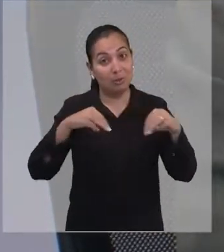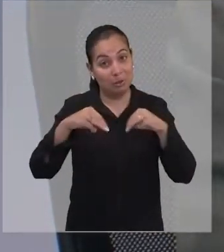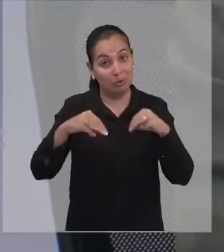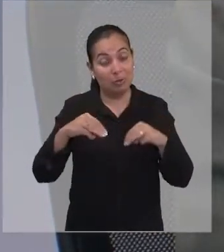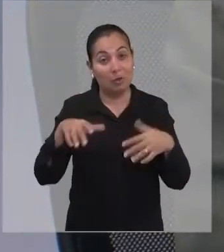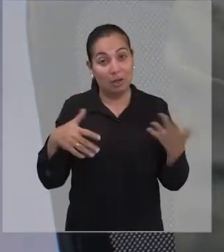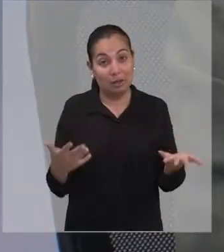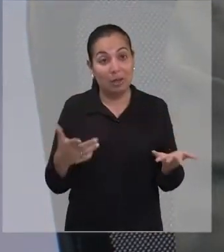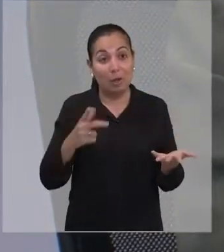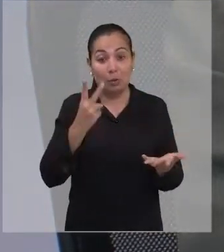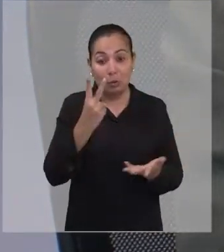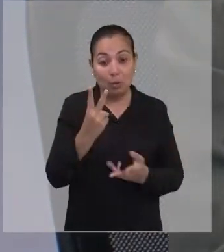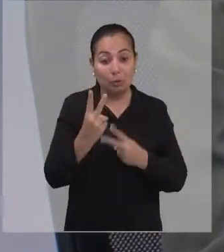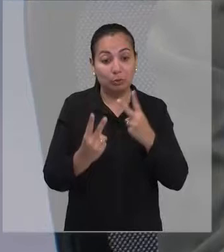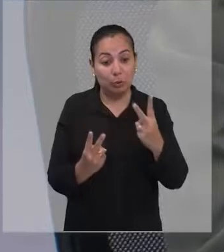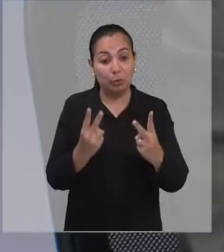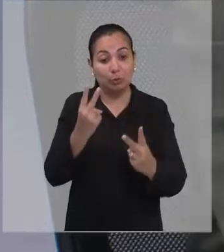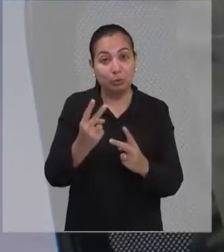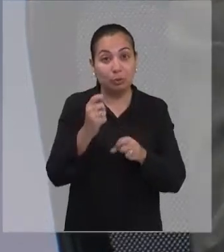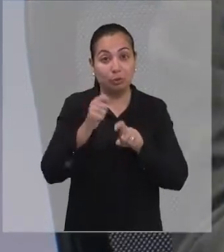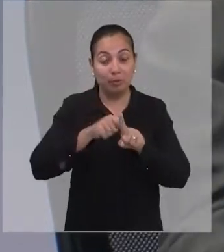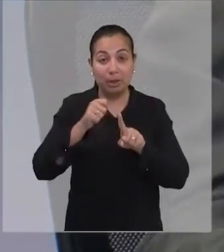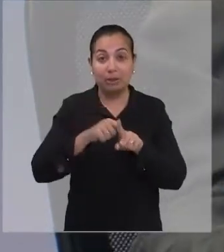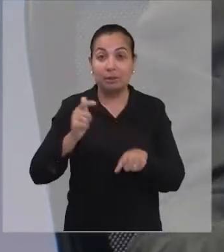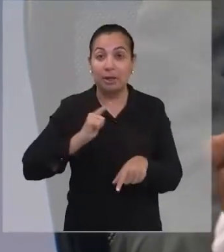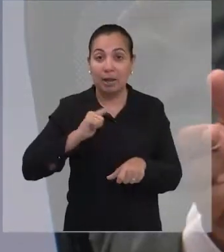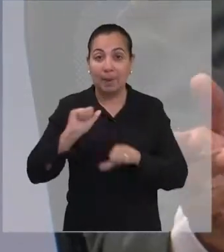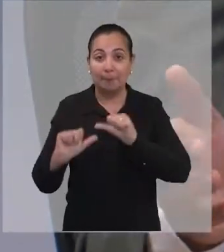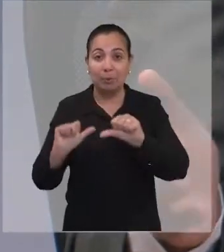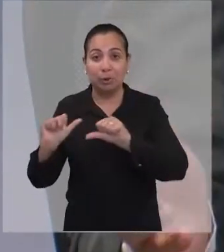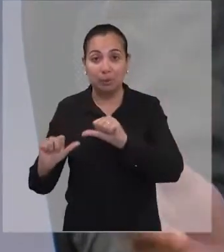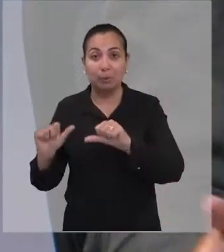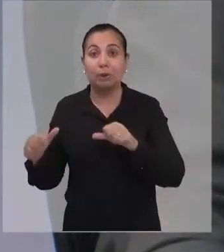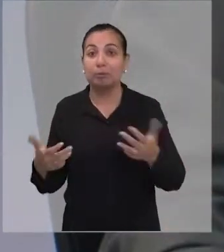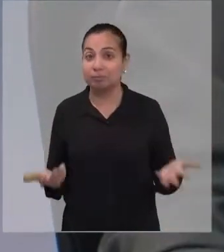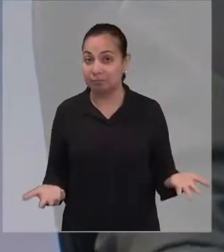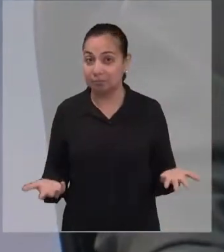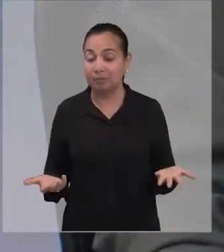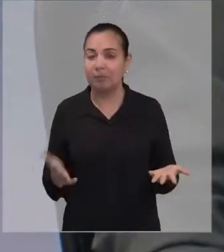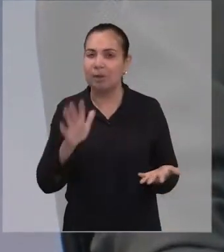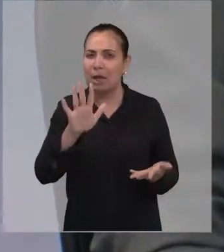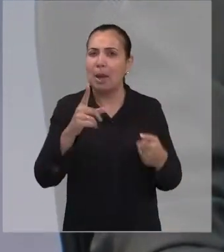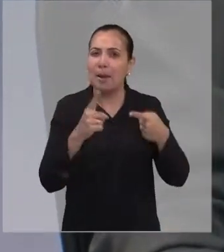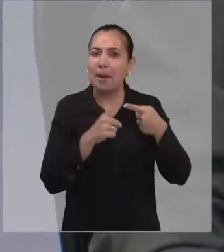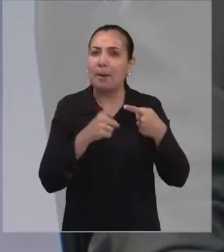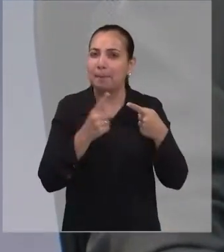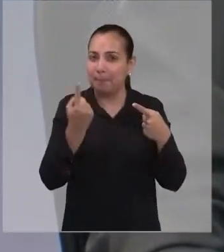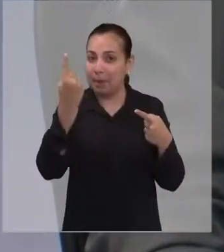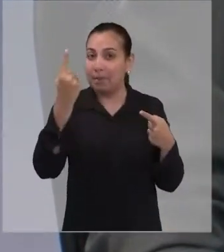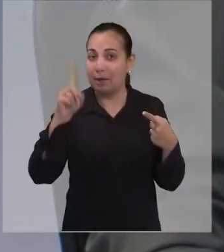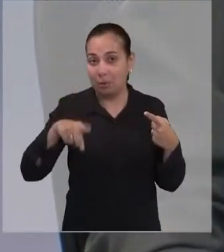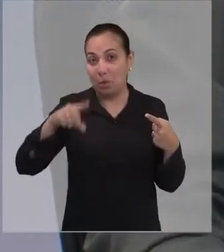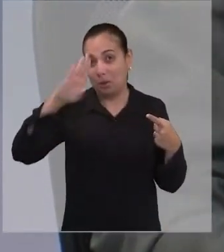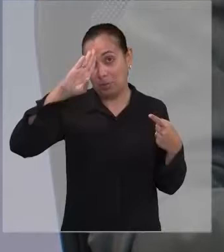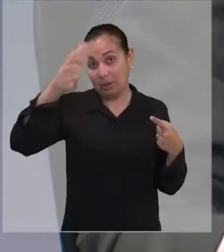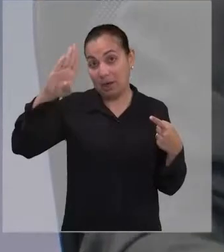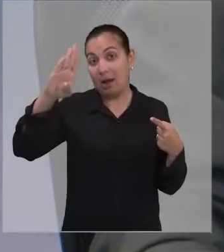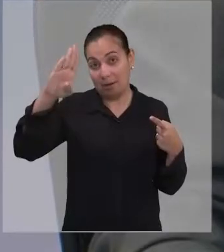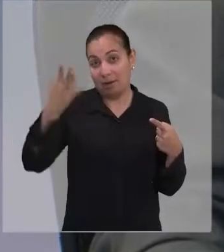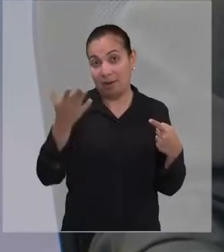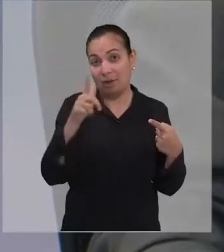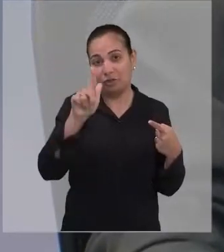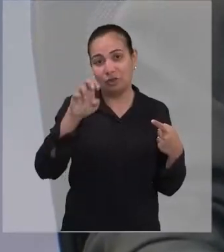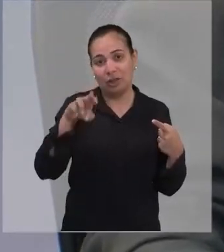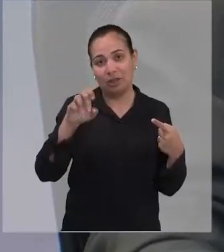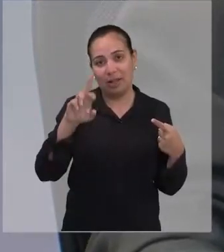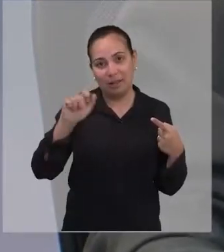meses. Então isso aí quer dizer, uma Mas equipe... o primeiro militar, relevante, o primeiro militar, general. Isso, né? Mas, de qualquer forma...